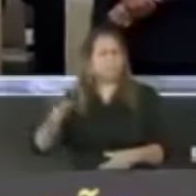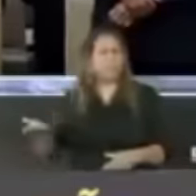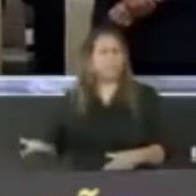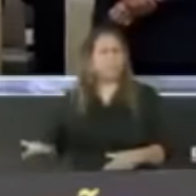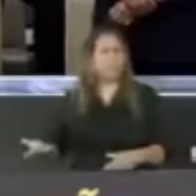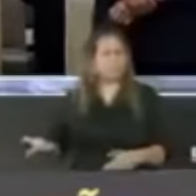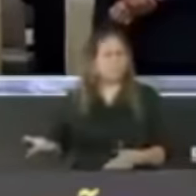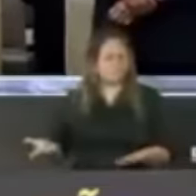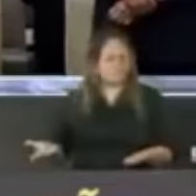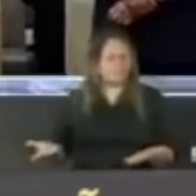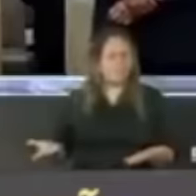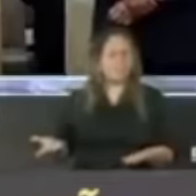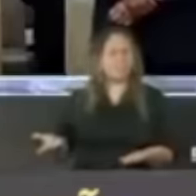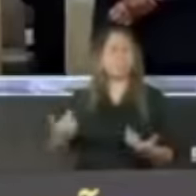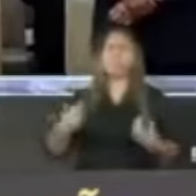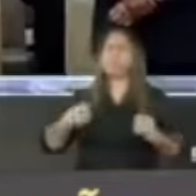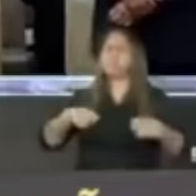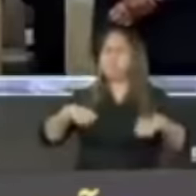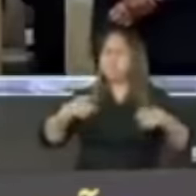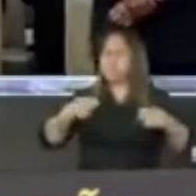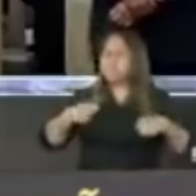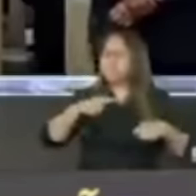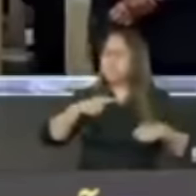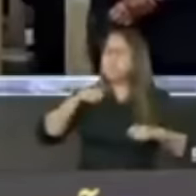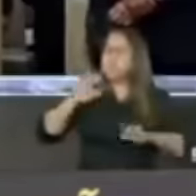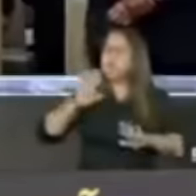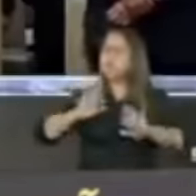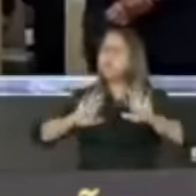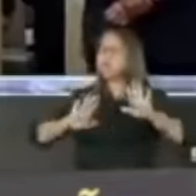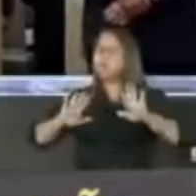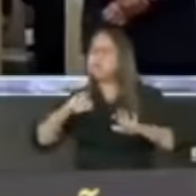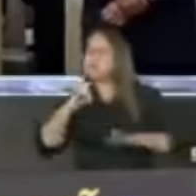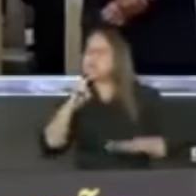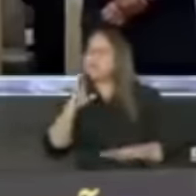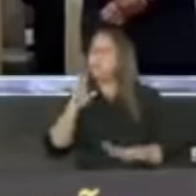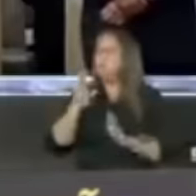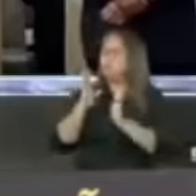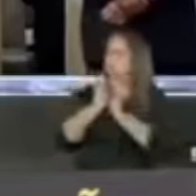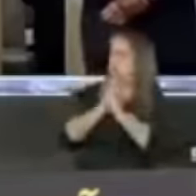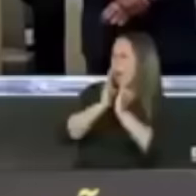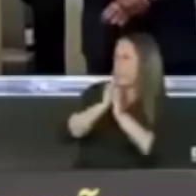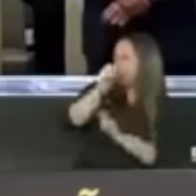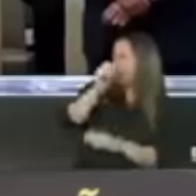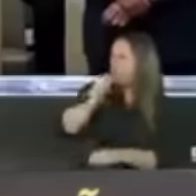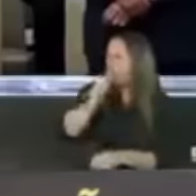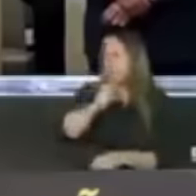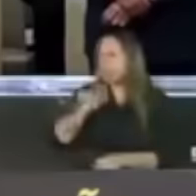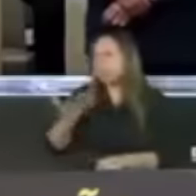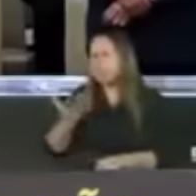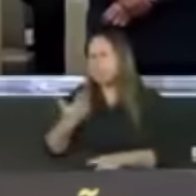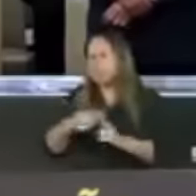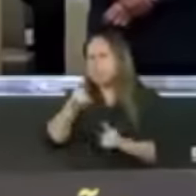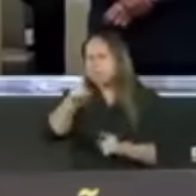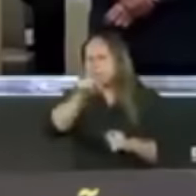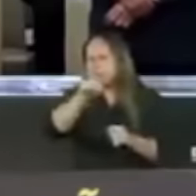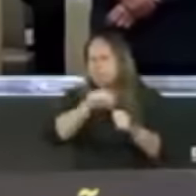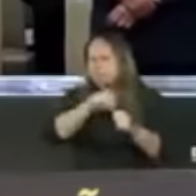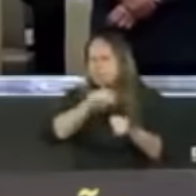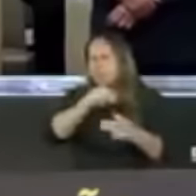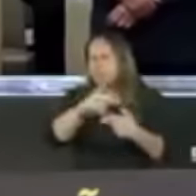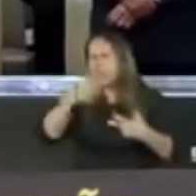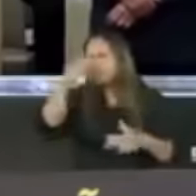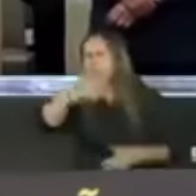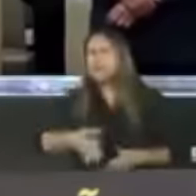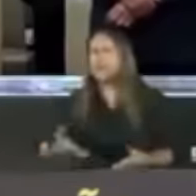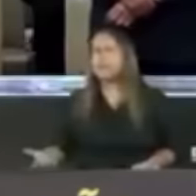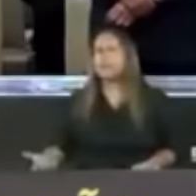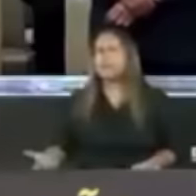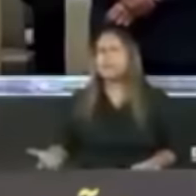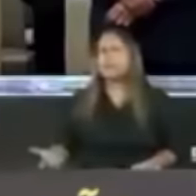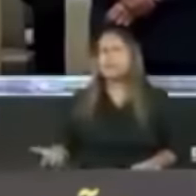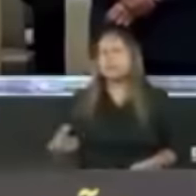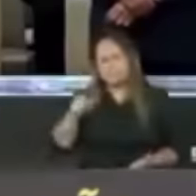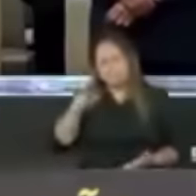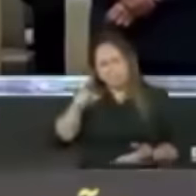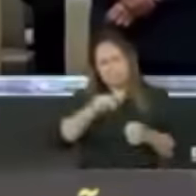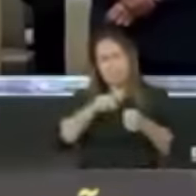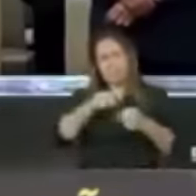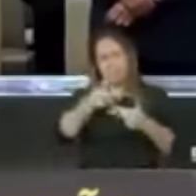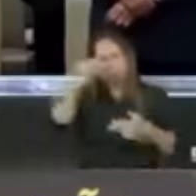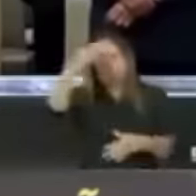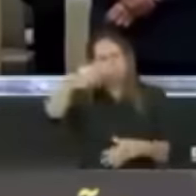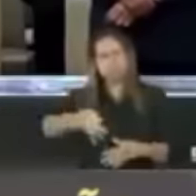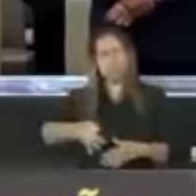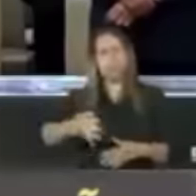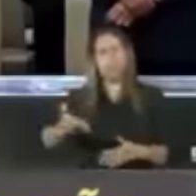Então, é agir. Esse negócio de ficar só orando e jejuando e Deus diz, e por que você não age? Você não quer? Então haja.